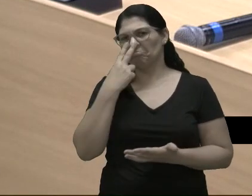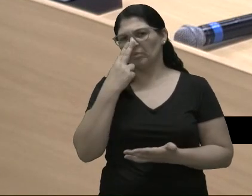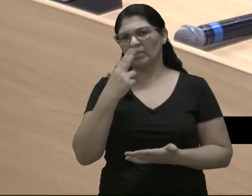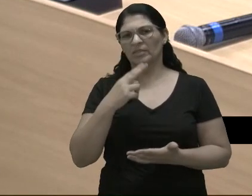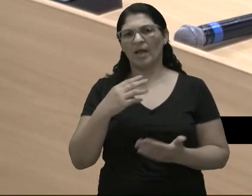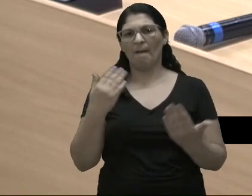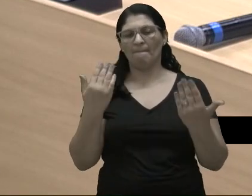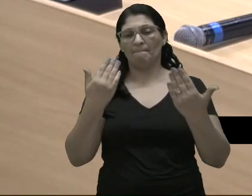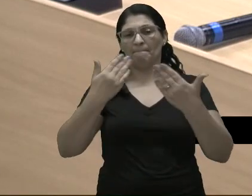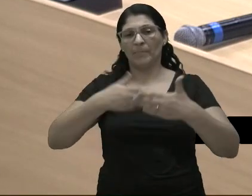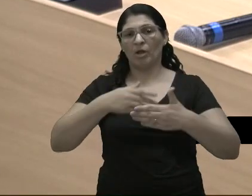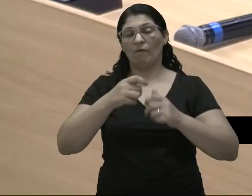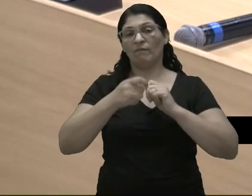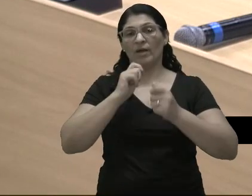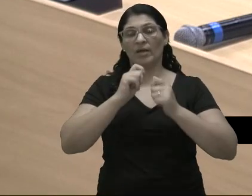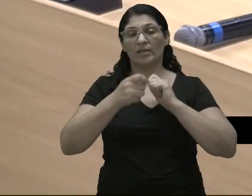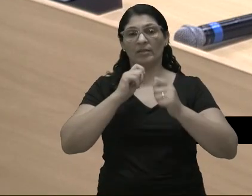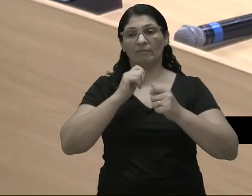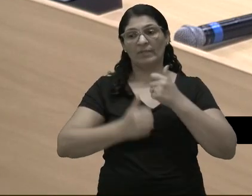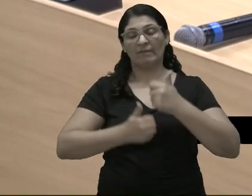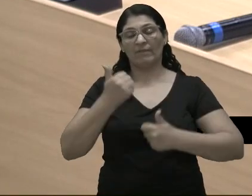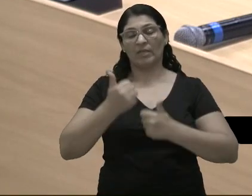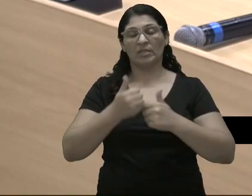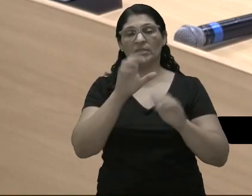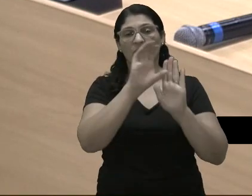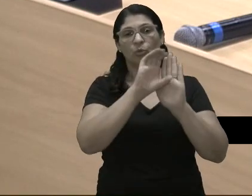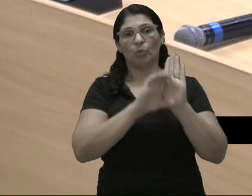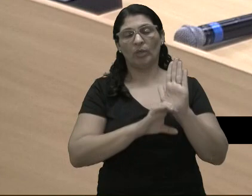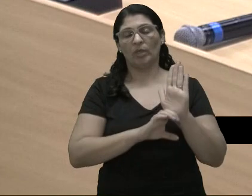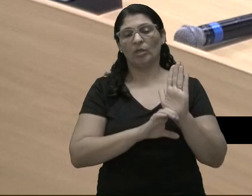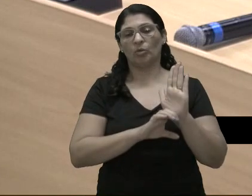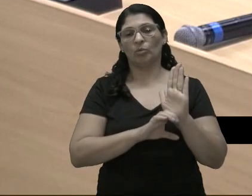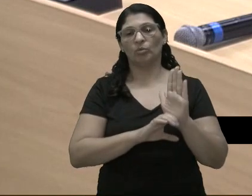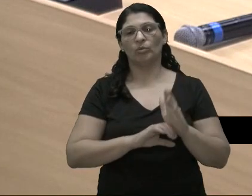prova, entrevista, validação curricular.